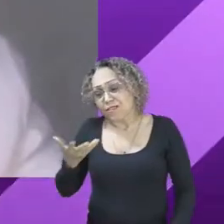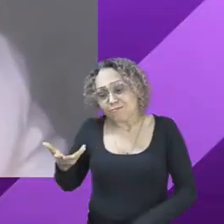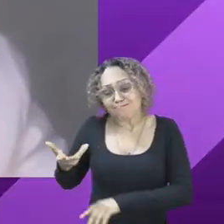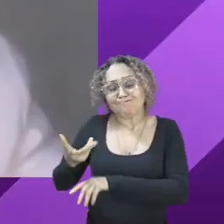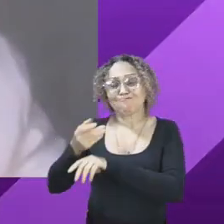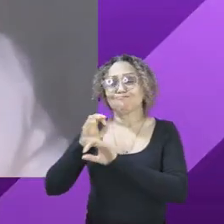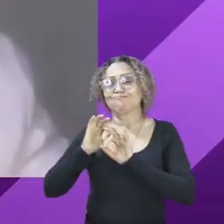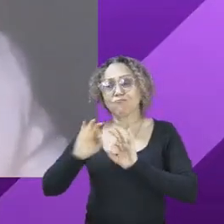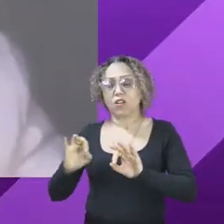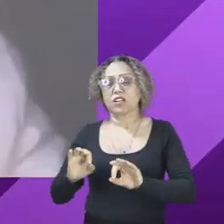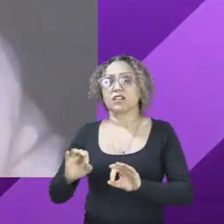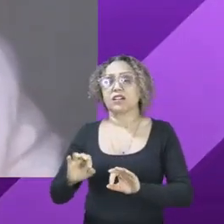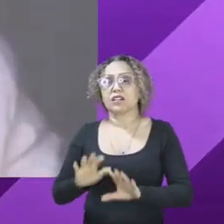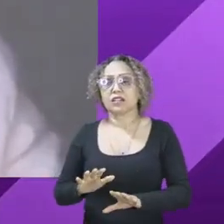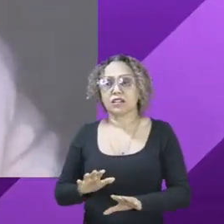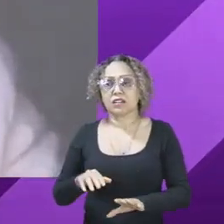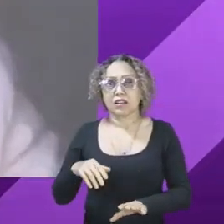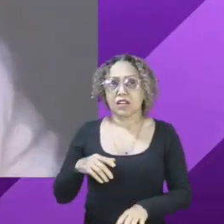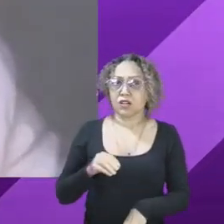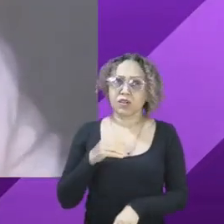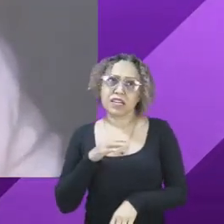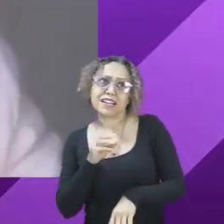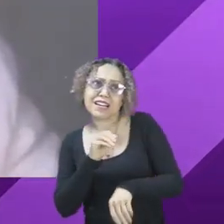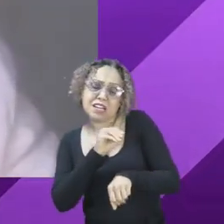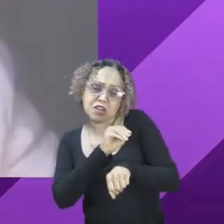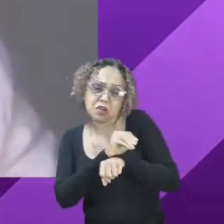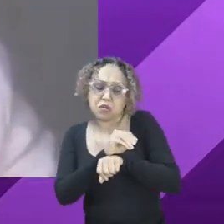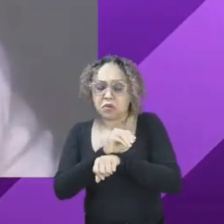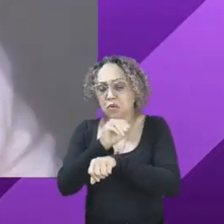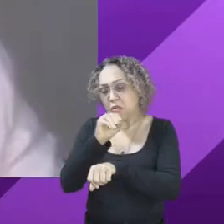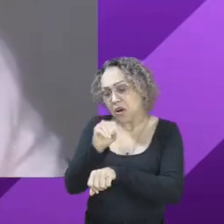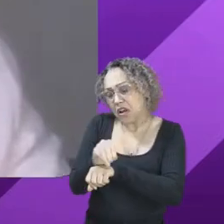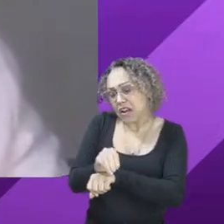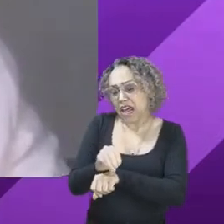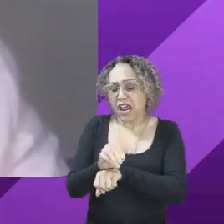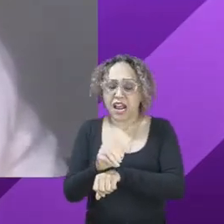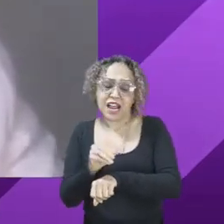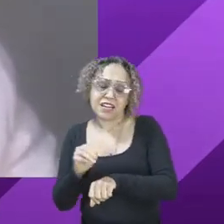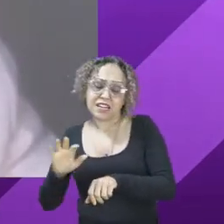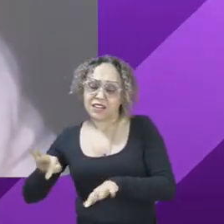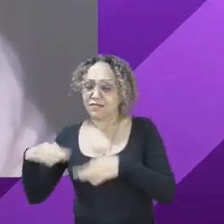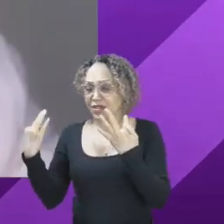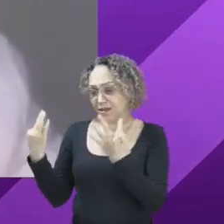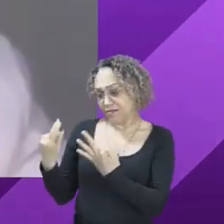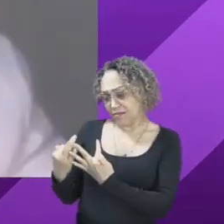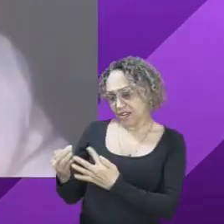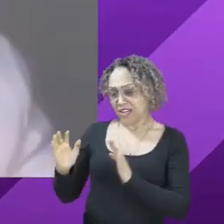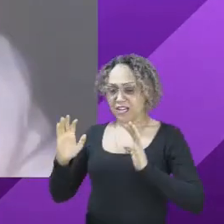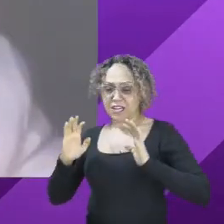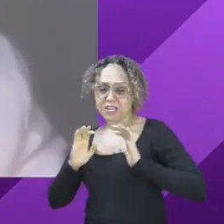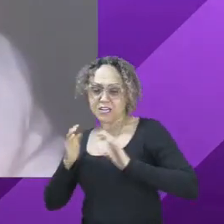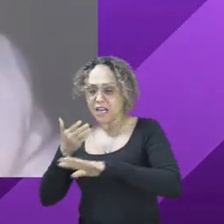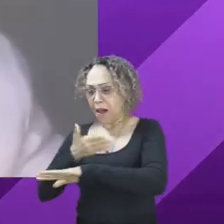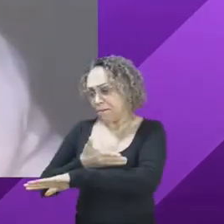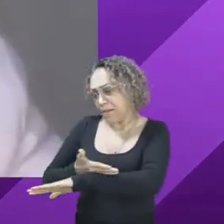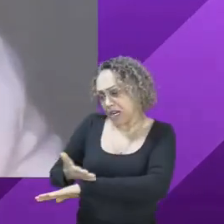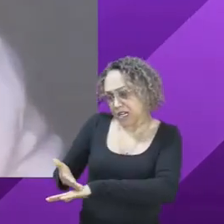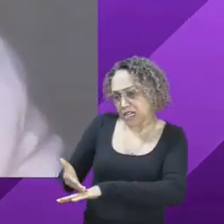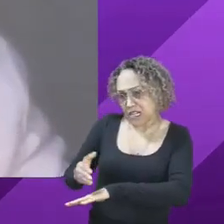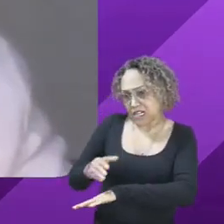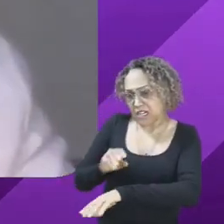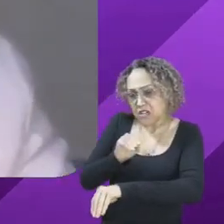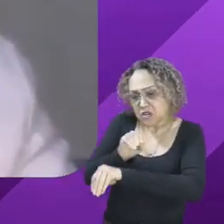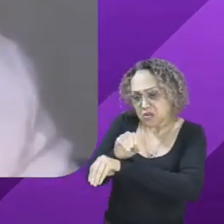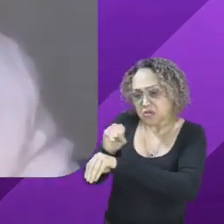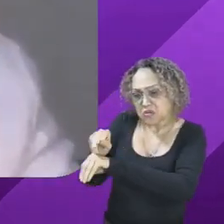feminista. Não esse cuidado romantizado da família burguesa, nada disso. Mas como que as tecnologias